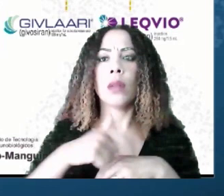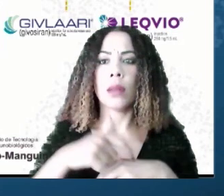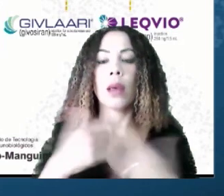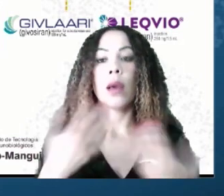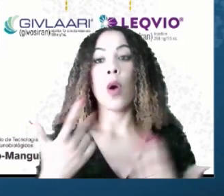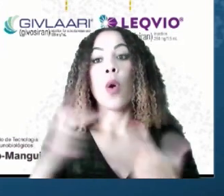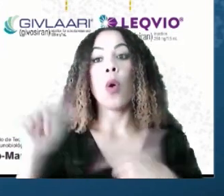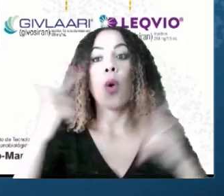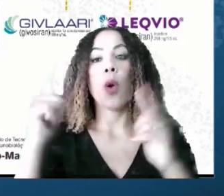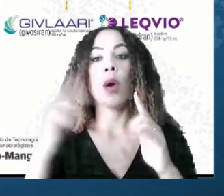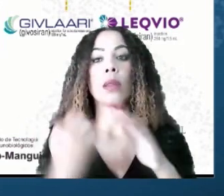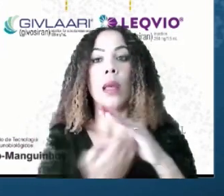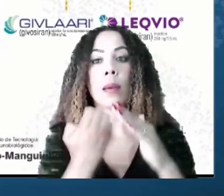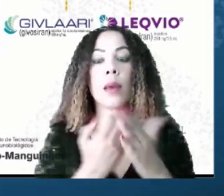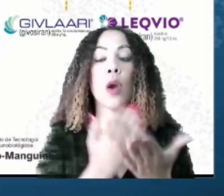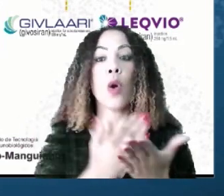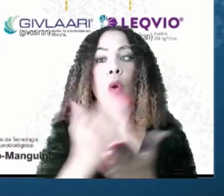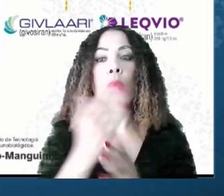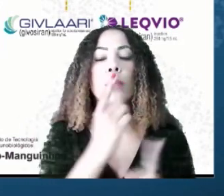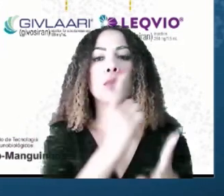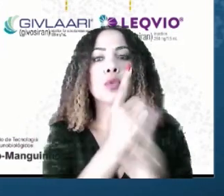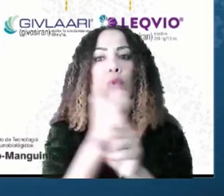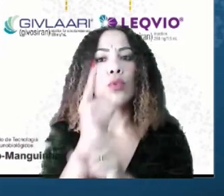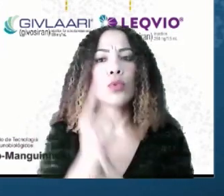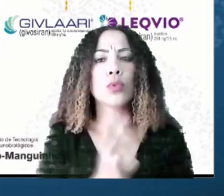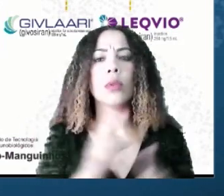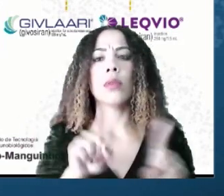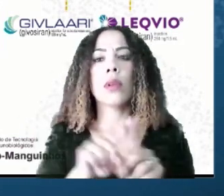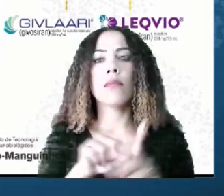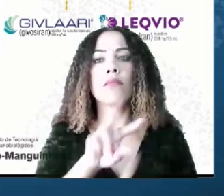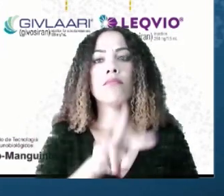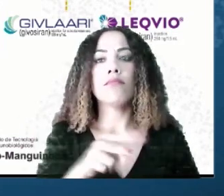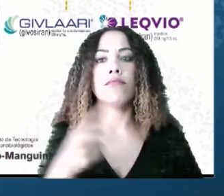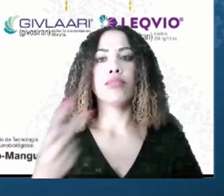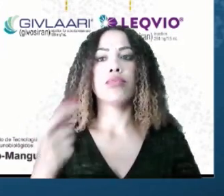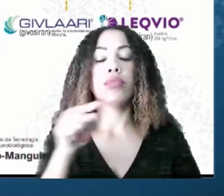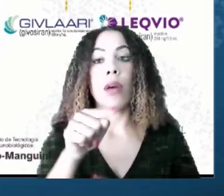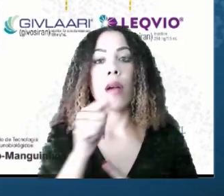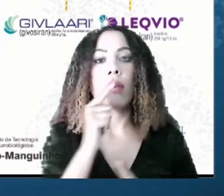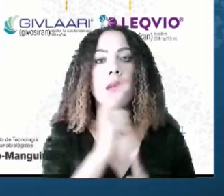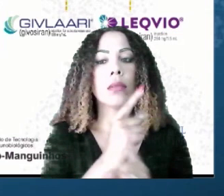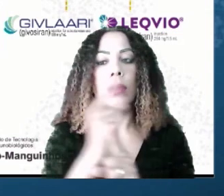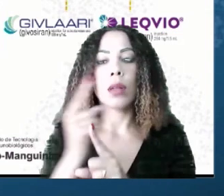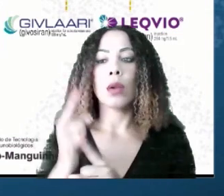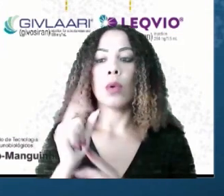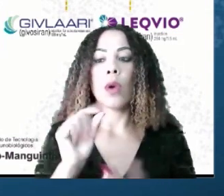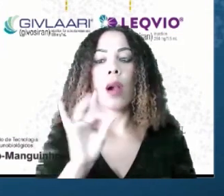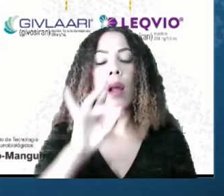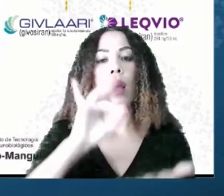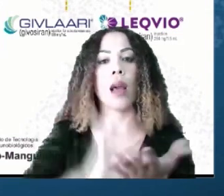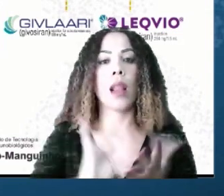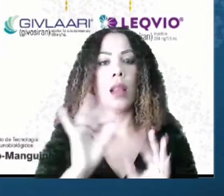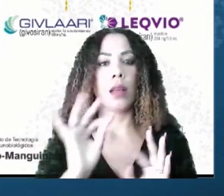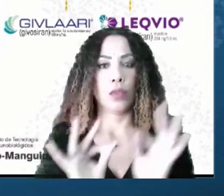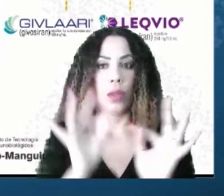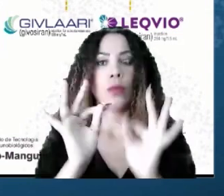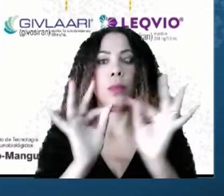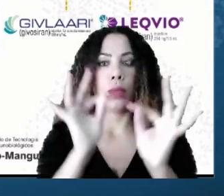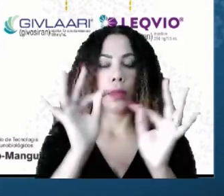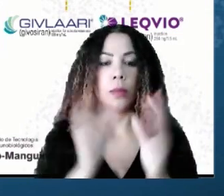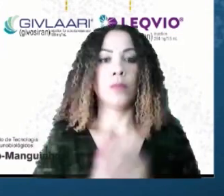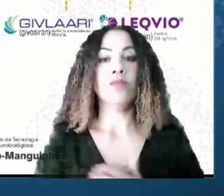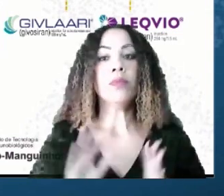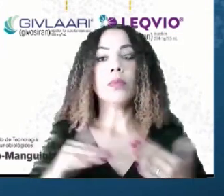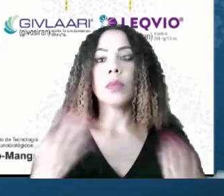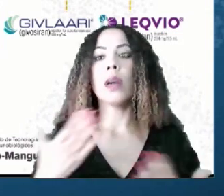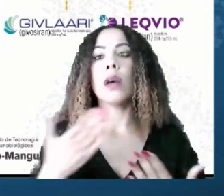a descobrir e converter esses achados em realidades terapêuticas. Então, eu